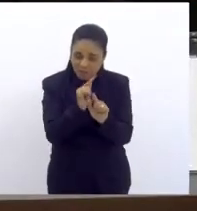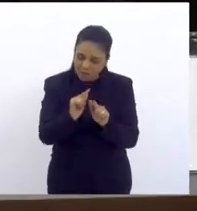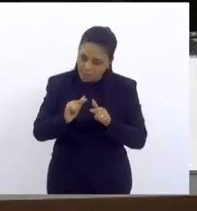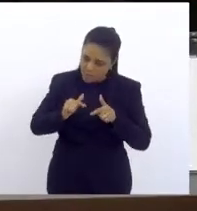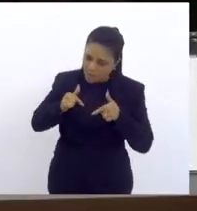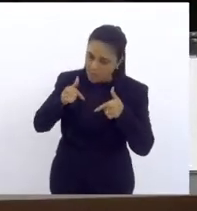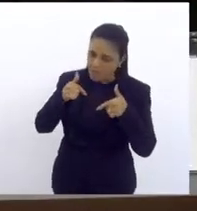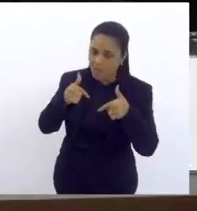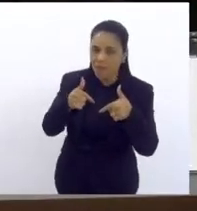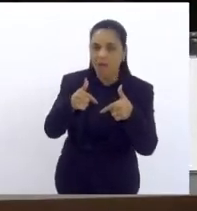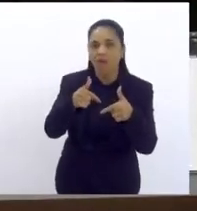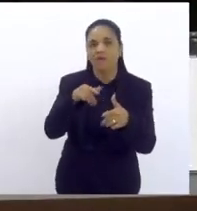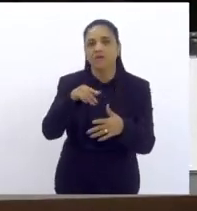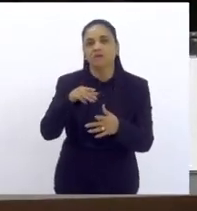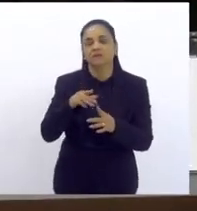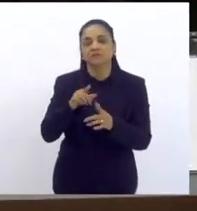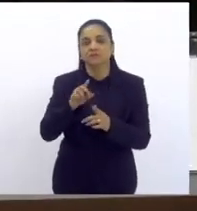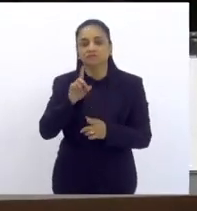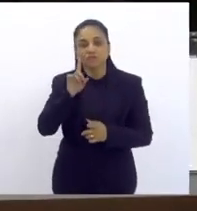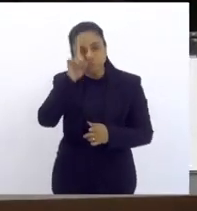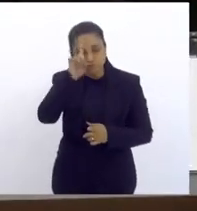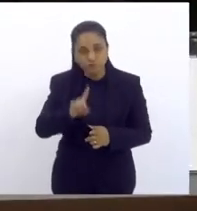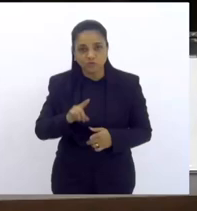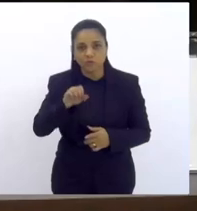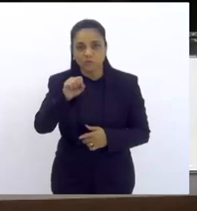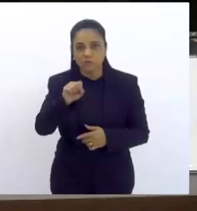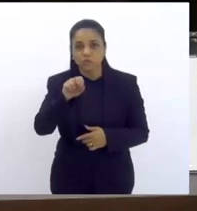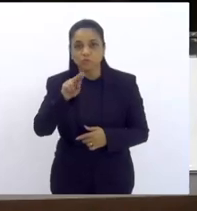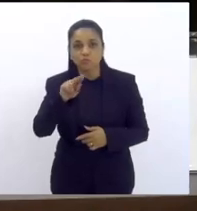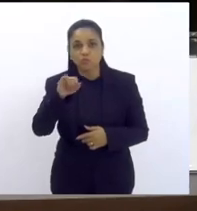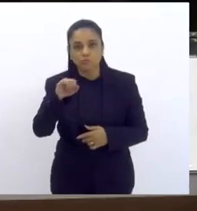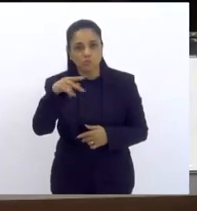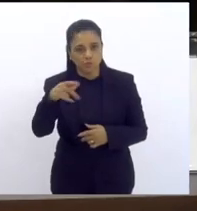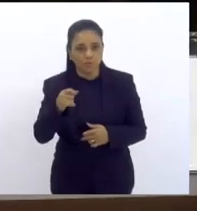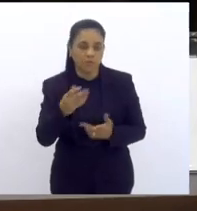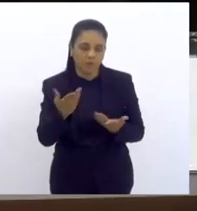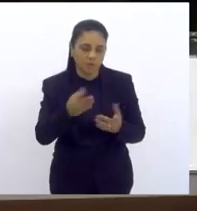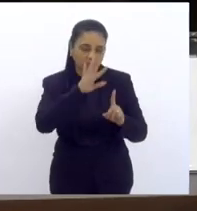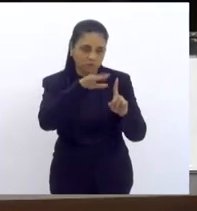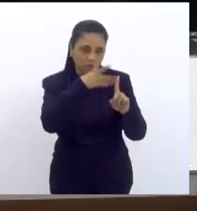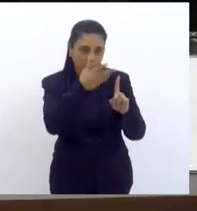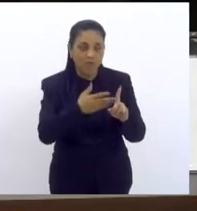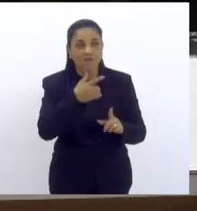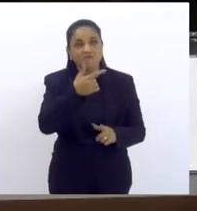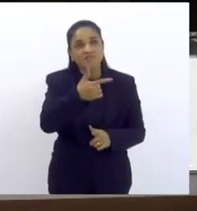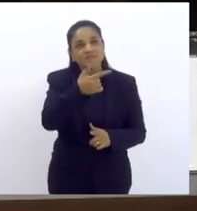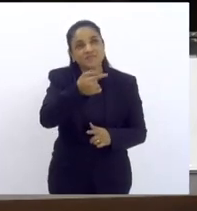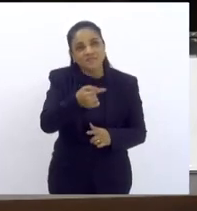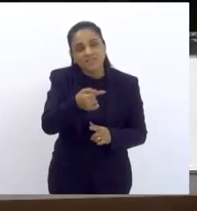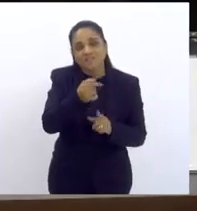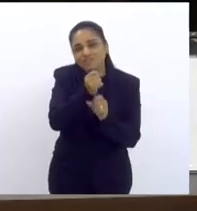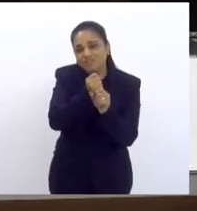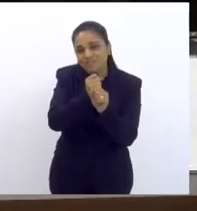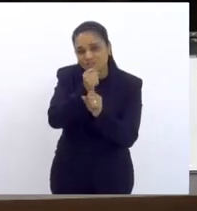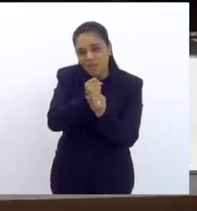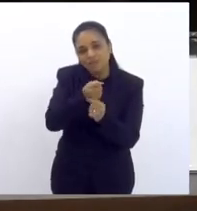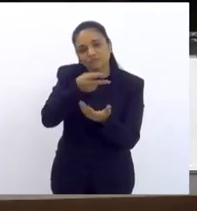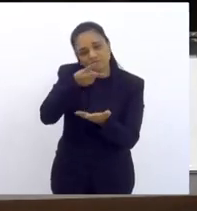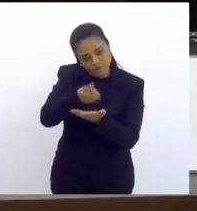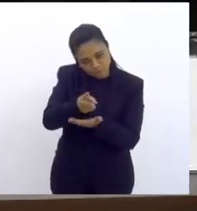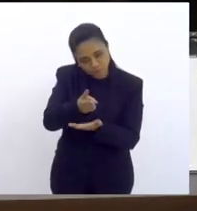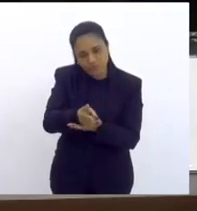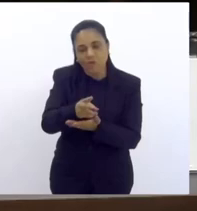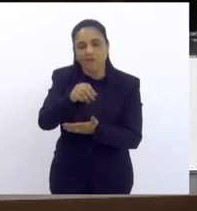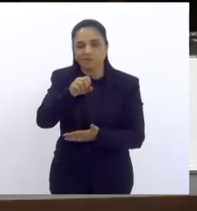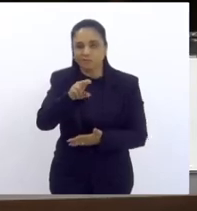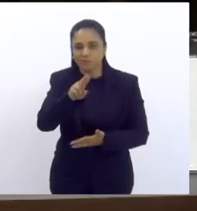entidade então eu gostaria muito Marcelo de estar aqui nos 27 anos e dizer que a sua irmã vai continuar Viva